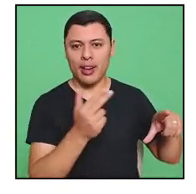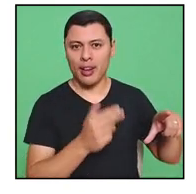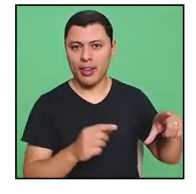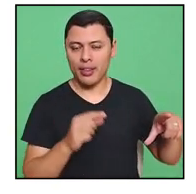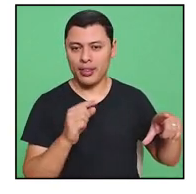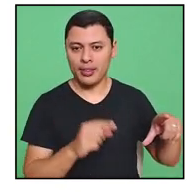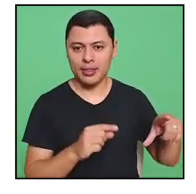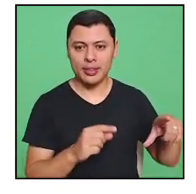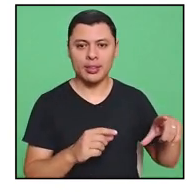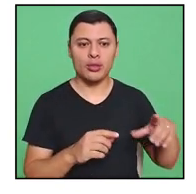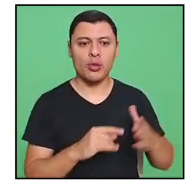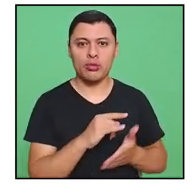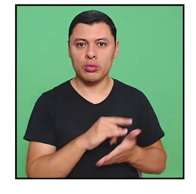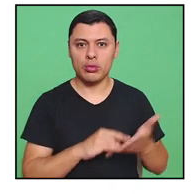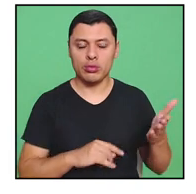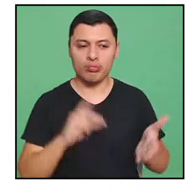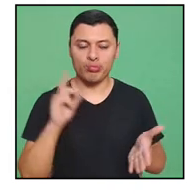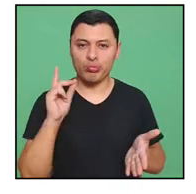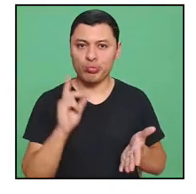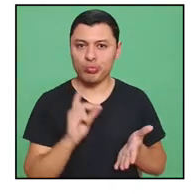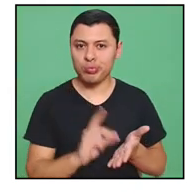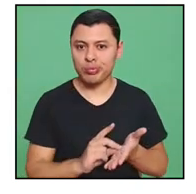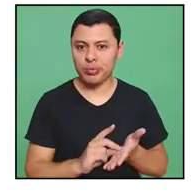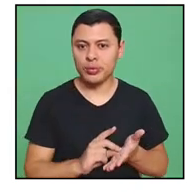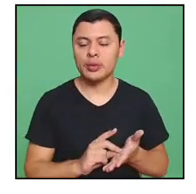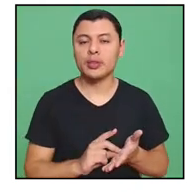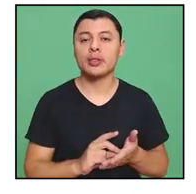um certificado de autenticidade, por exemplo,